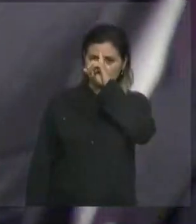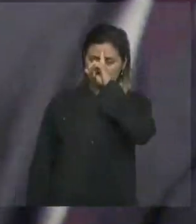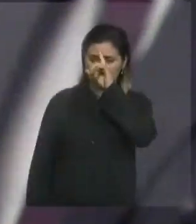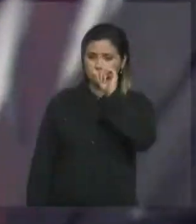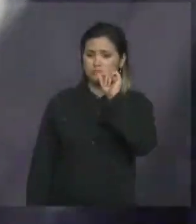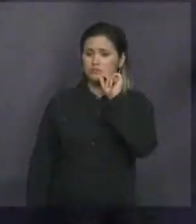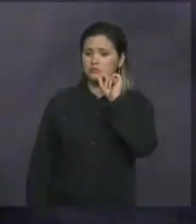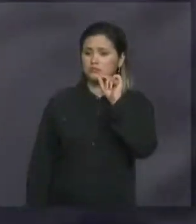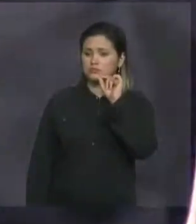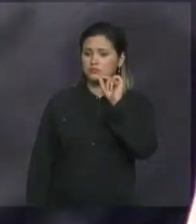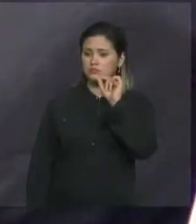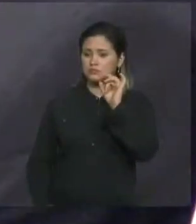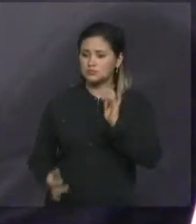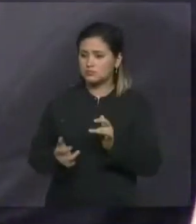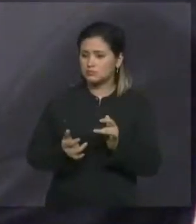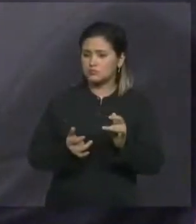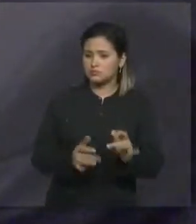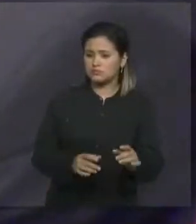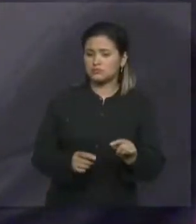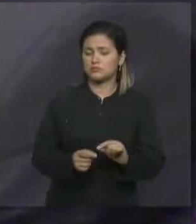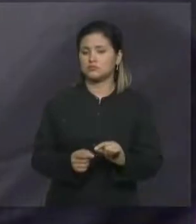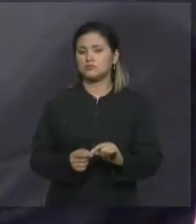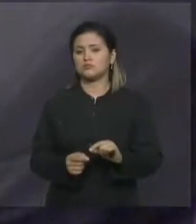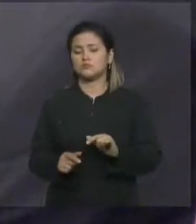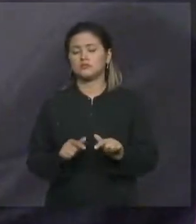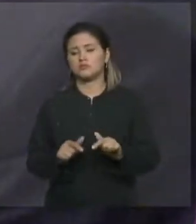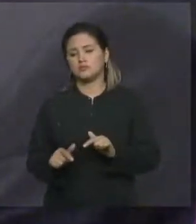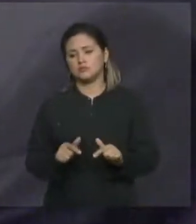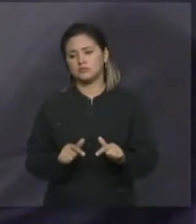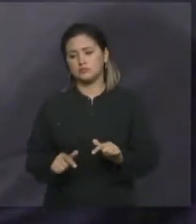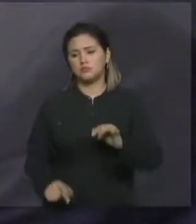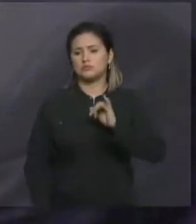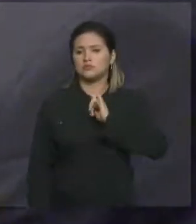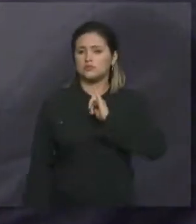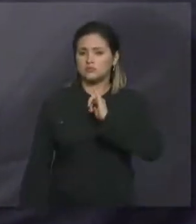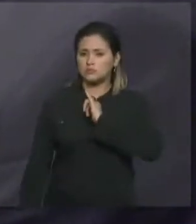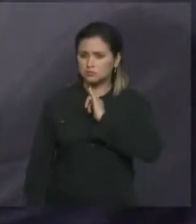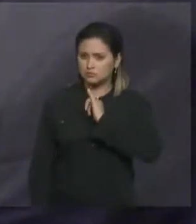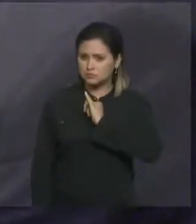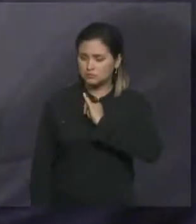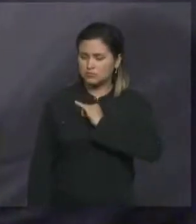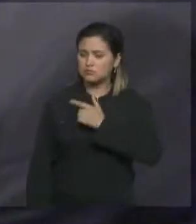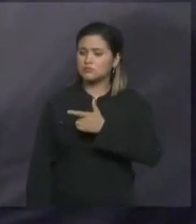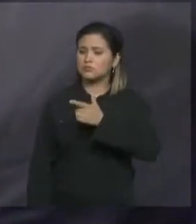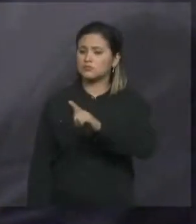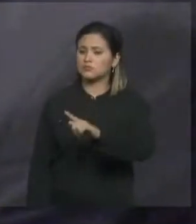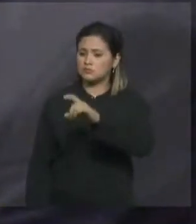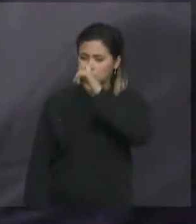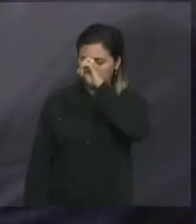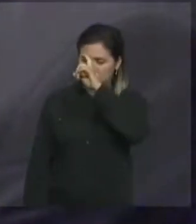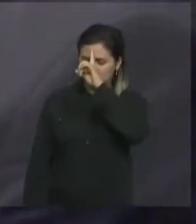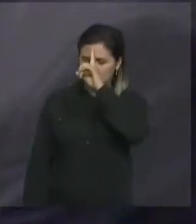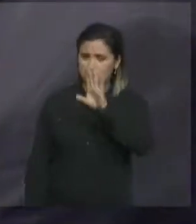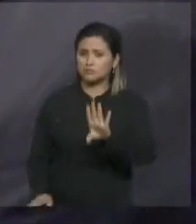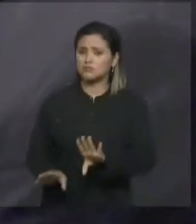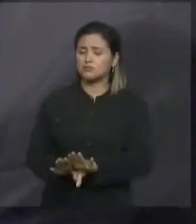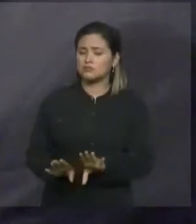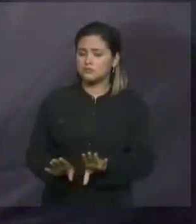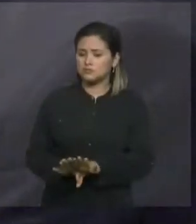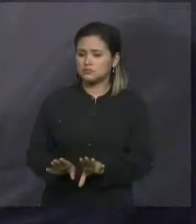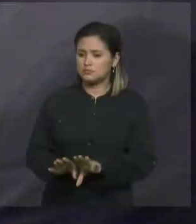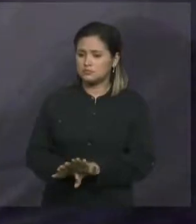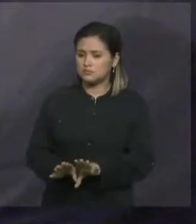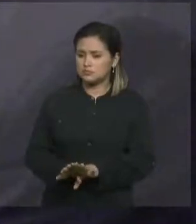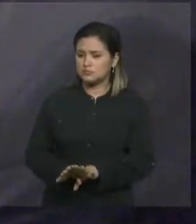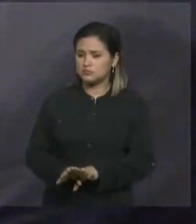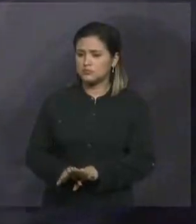serviço de Imperatriz, tem mais outro hospital também que deixou de fazer também a rádio e a quimioterapia, aí o